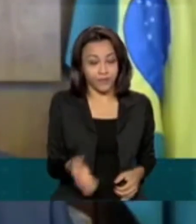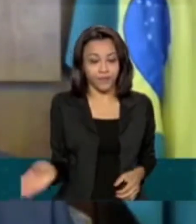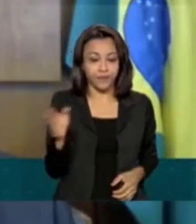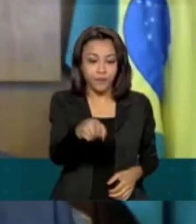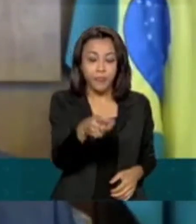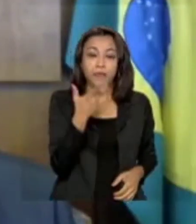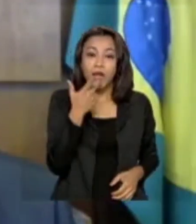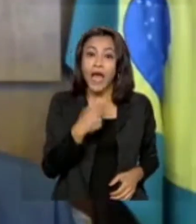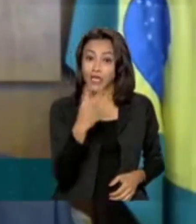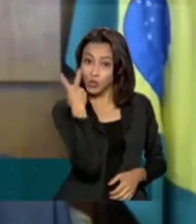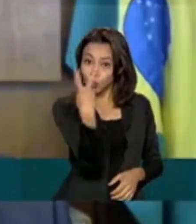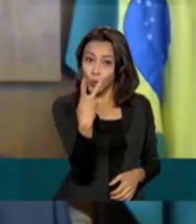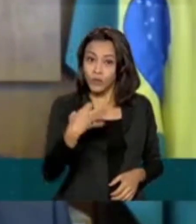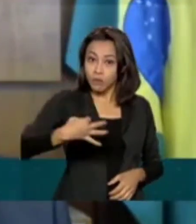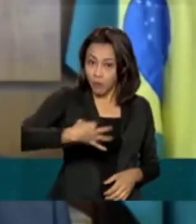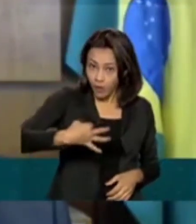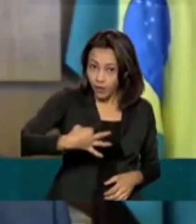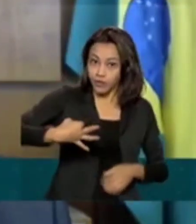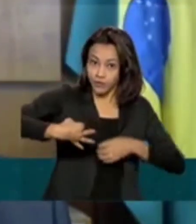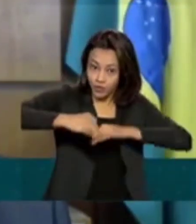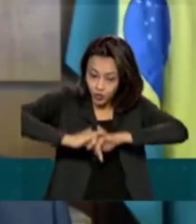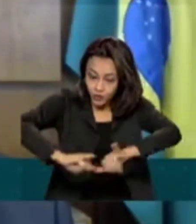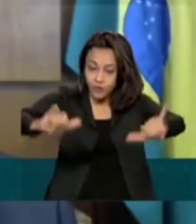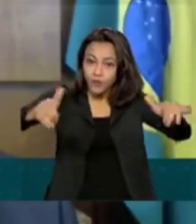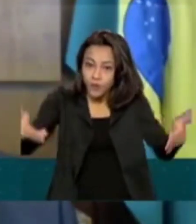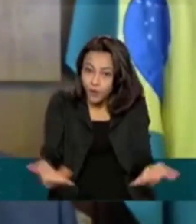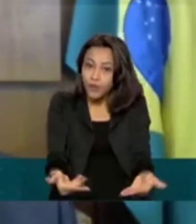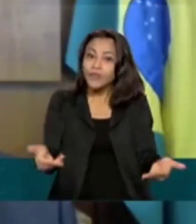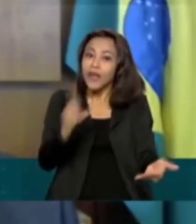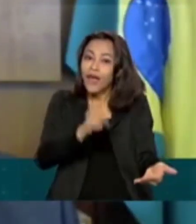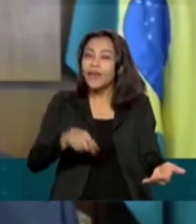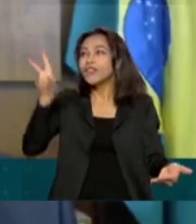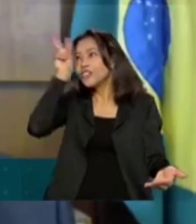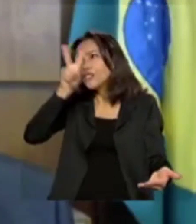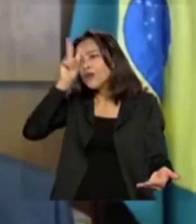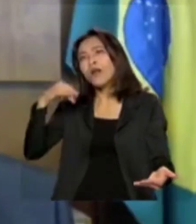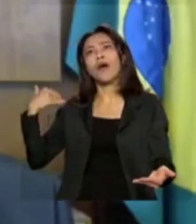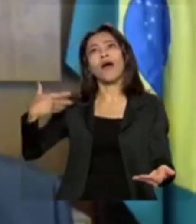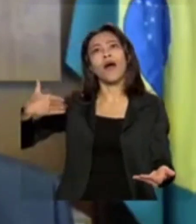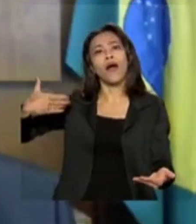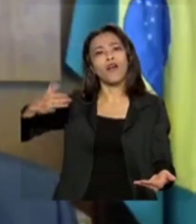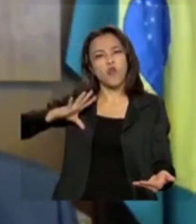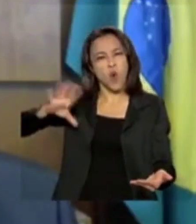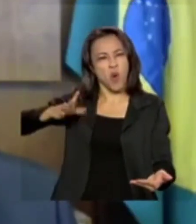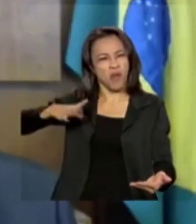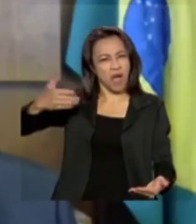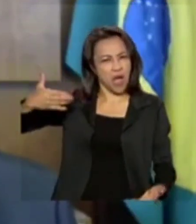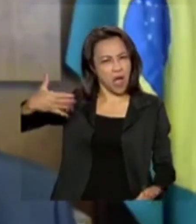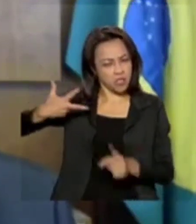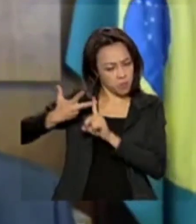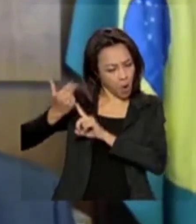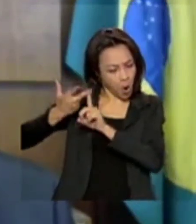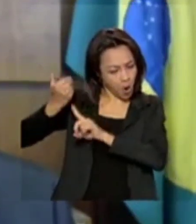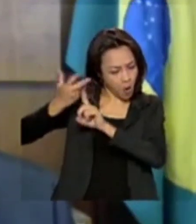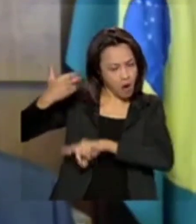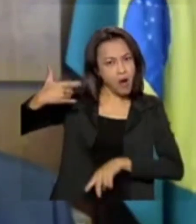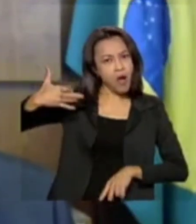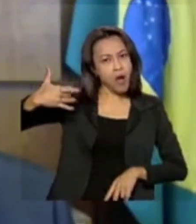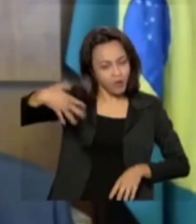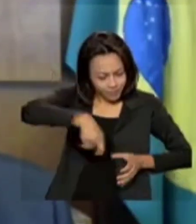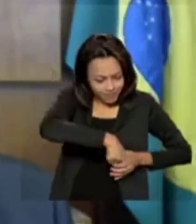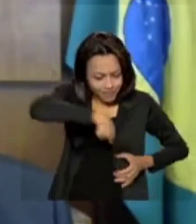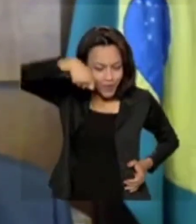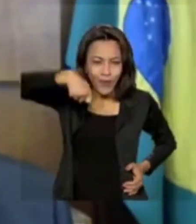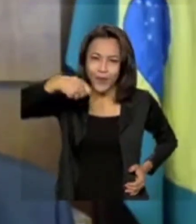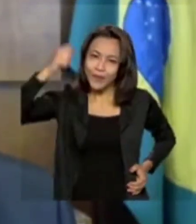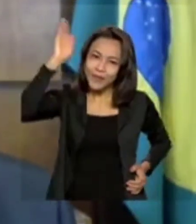que lançamos hoje retratam esse momento histórico, que foi enfrentado com coragem e teve como desfecho a independência do